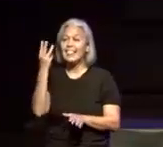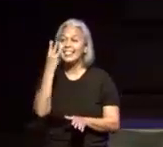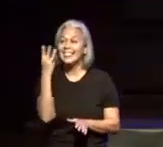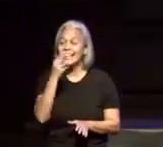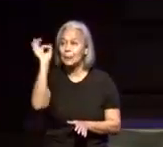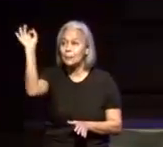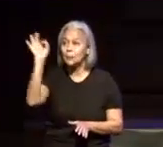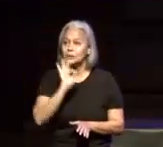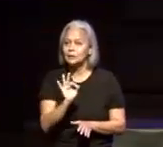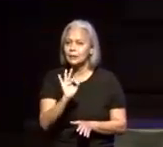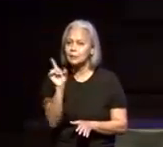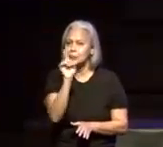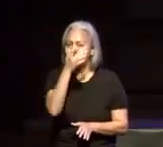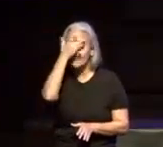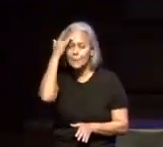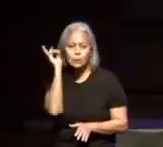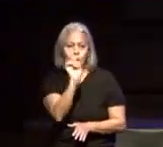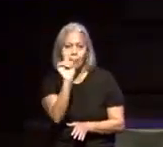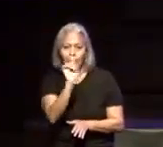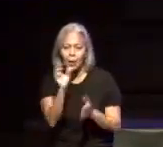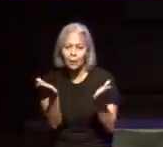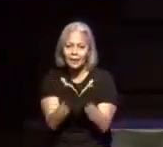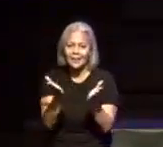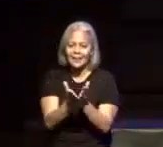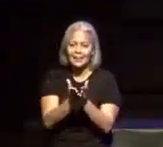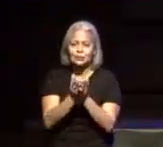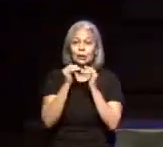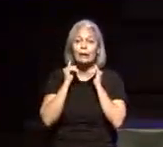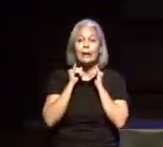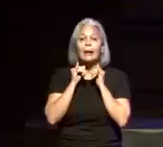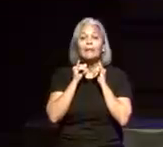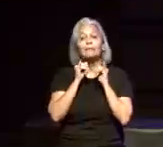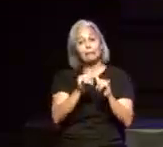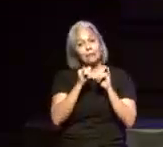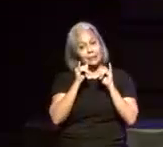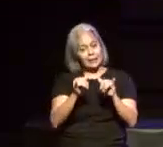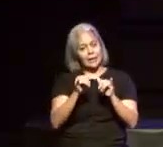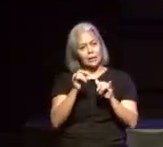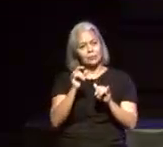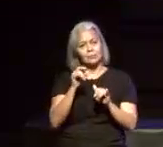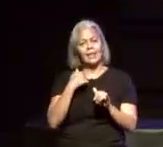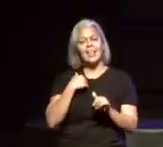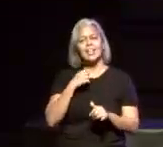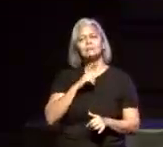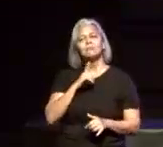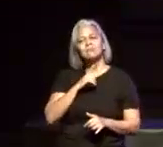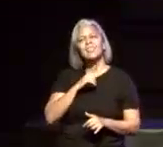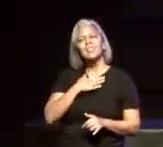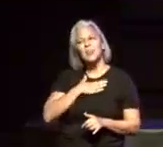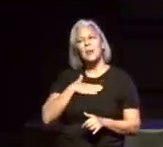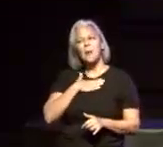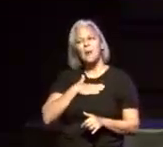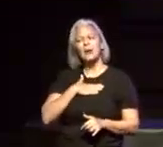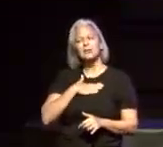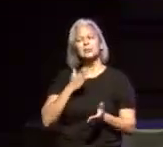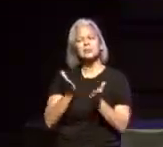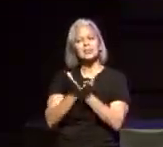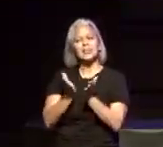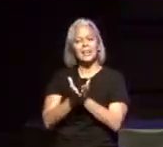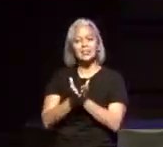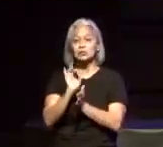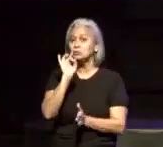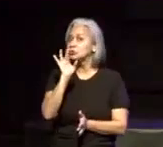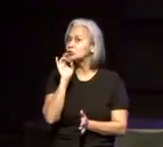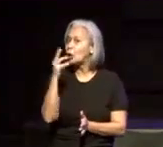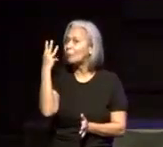não crentes revelaram, declararam ter uma visão favorável dos cristãos. 3%. Os